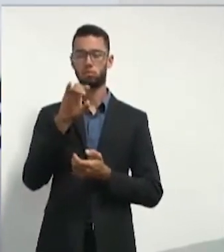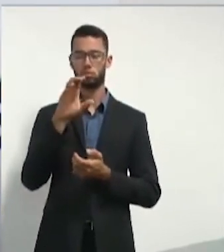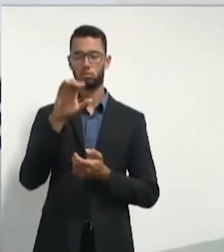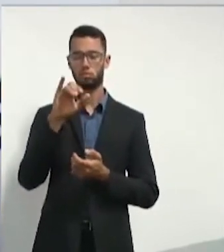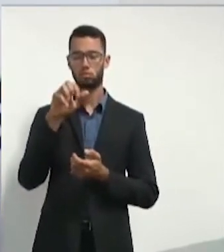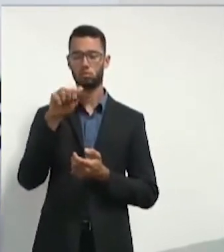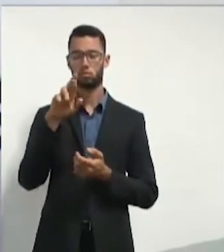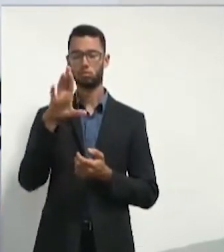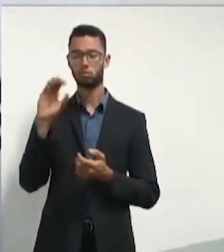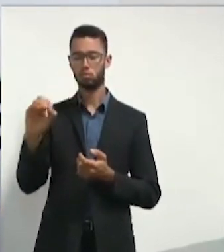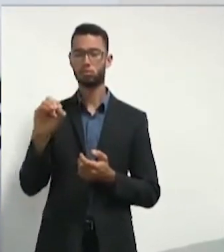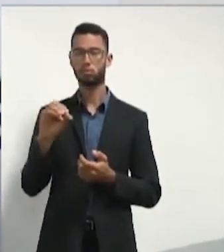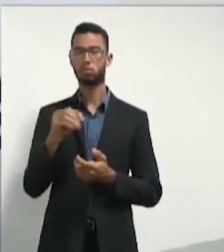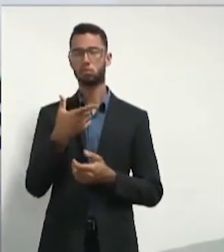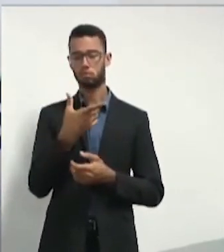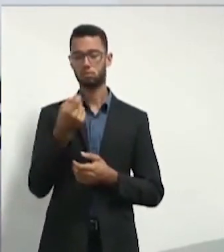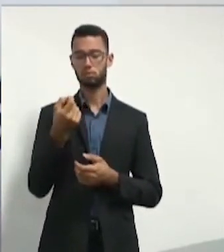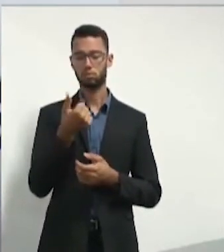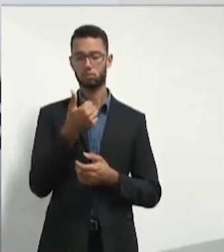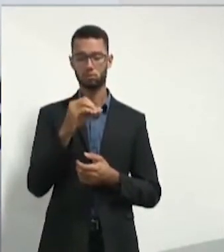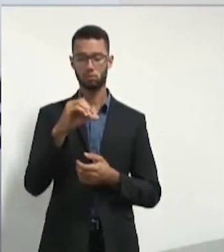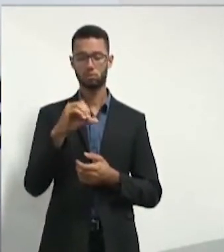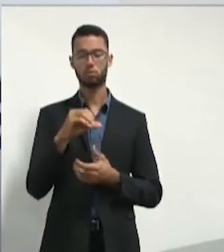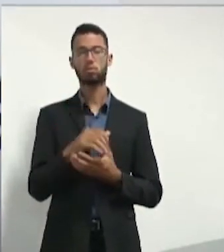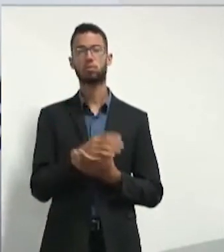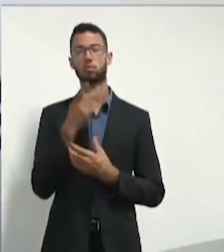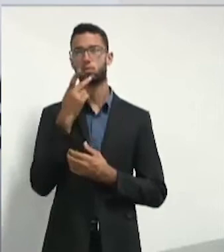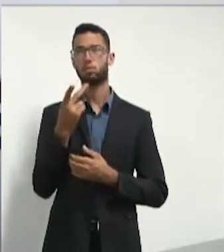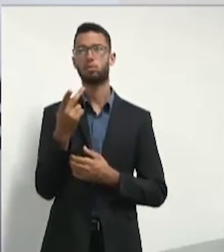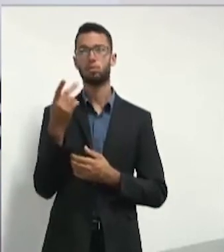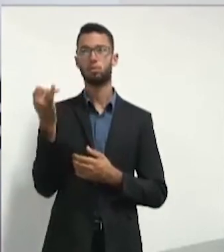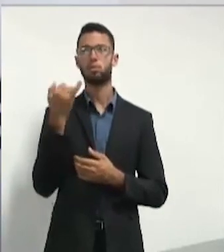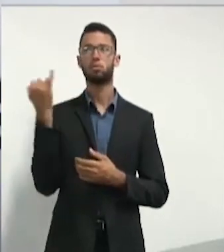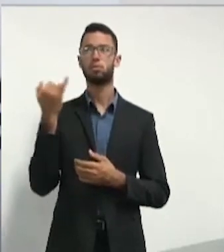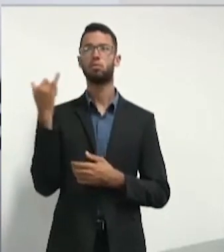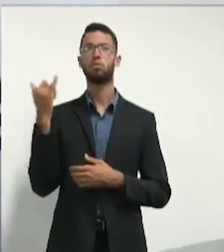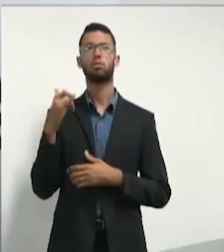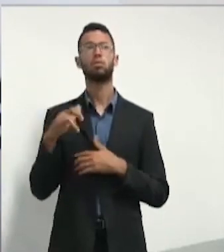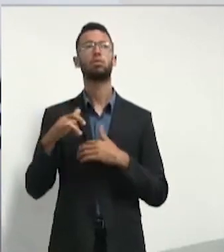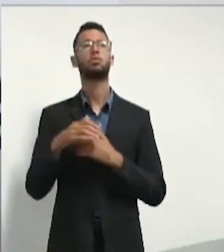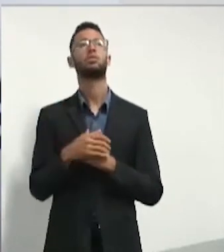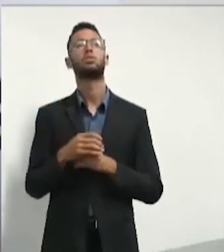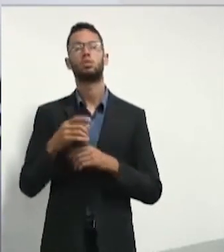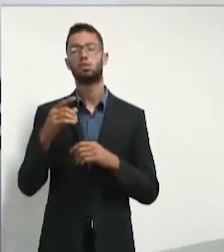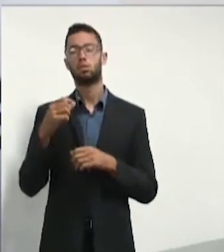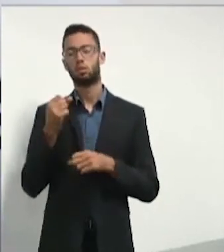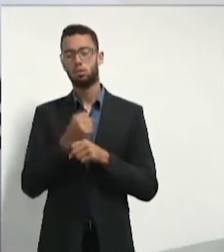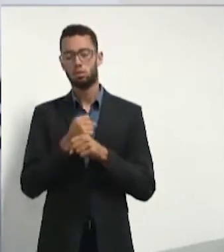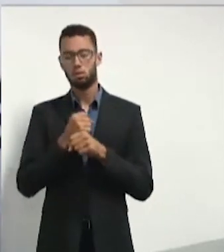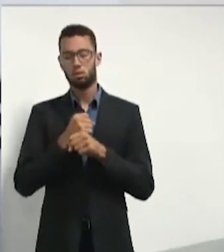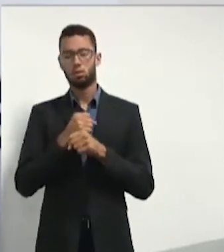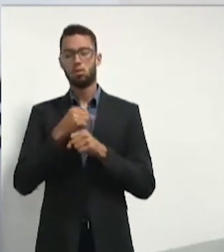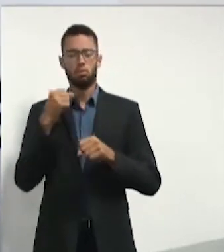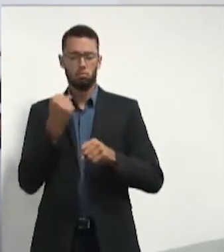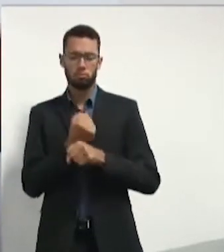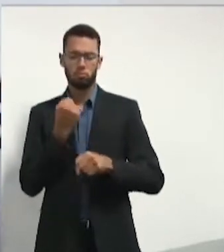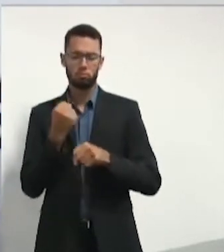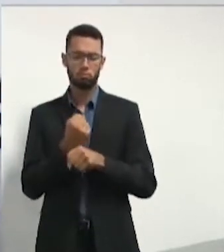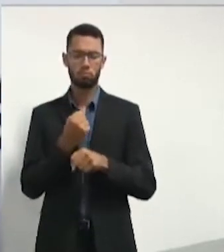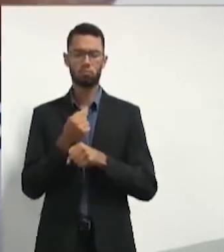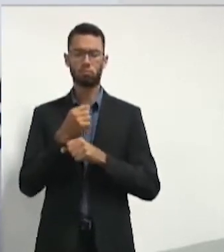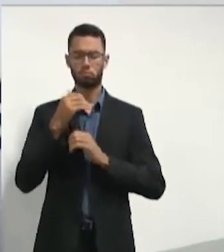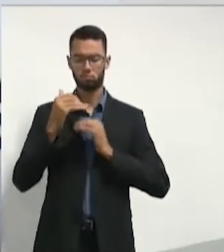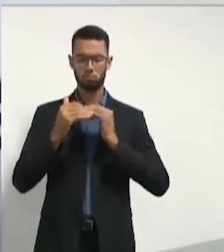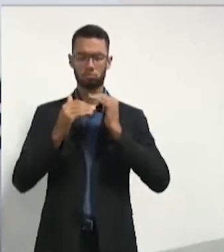dizer que foi 2019 um ano positivo de onda da luz foi um ano de construção foi um ano de produção foi um